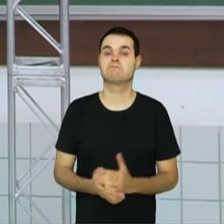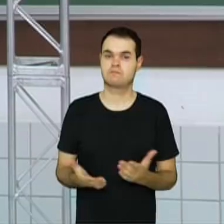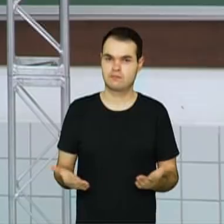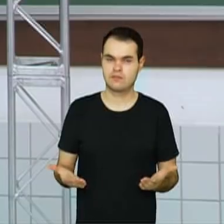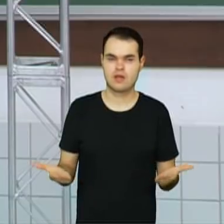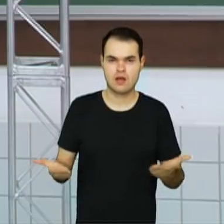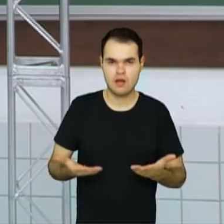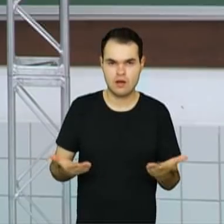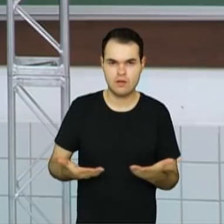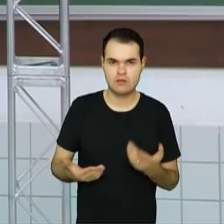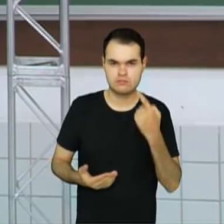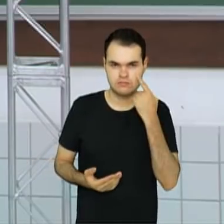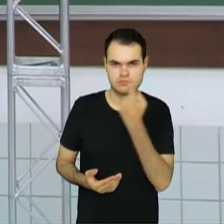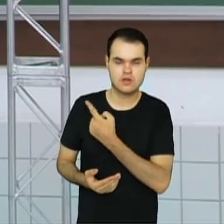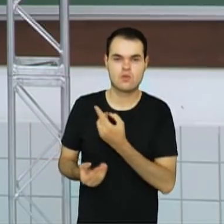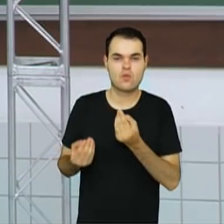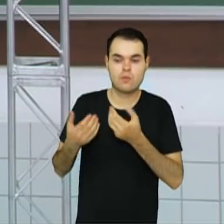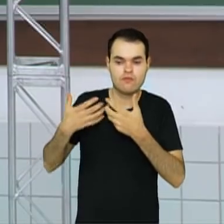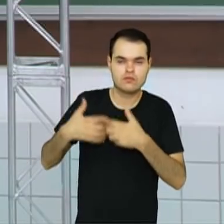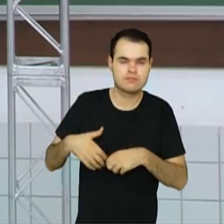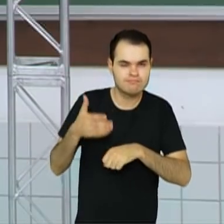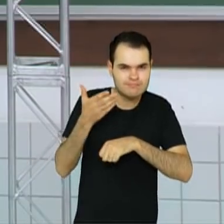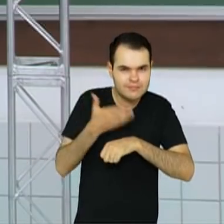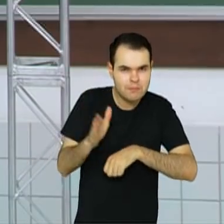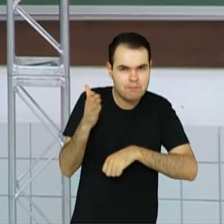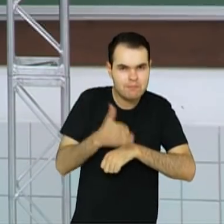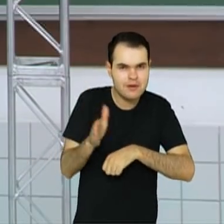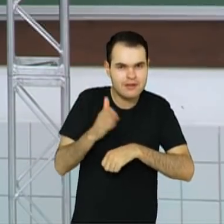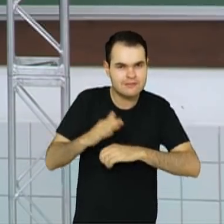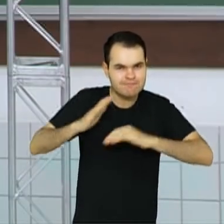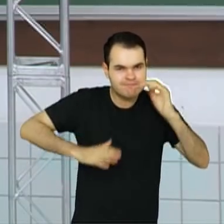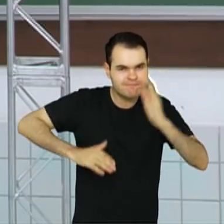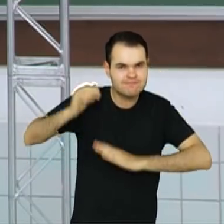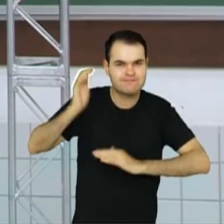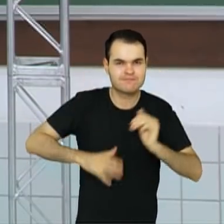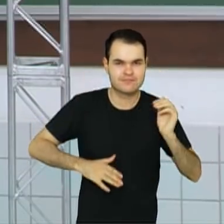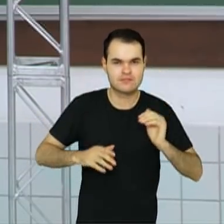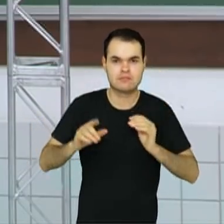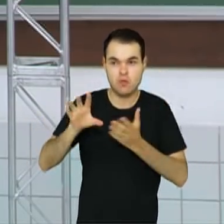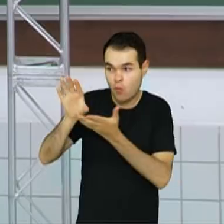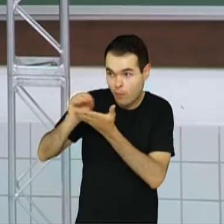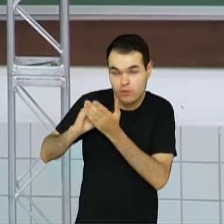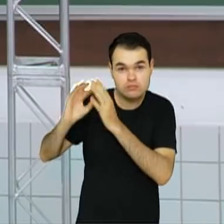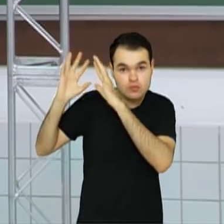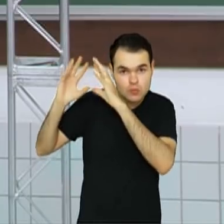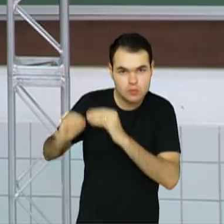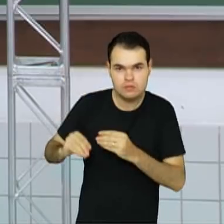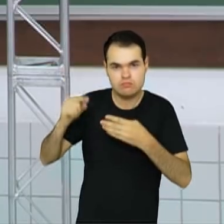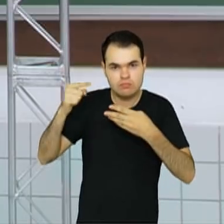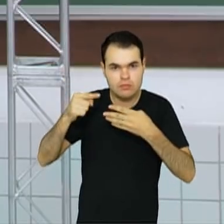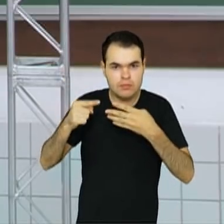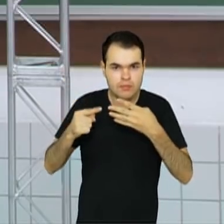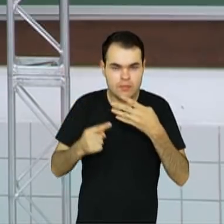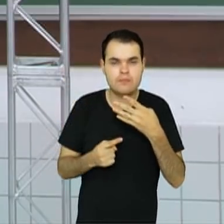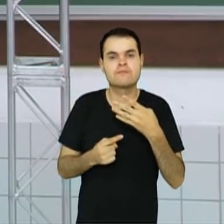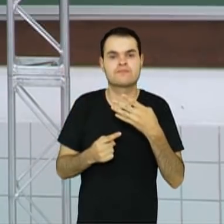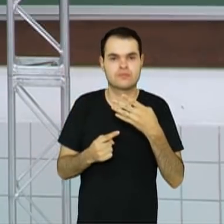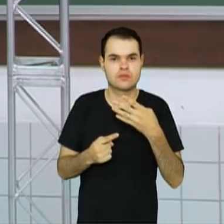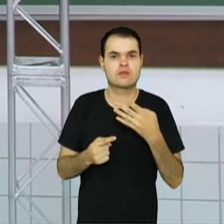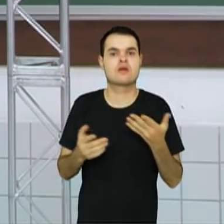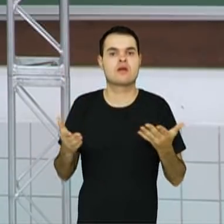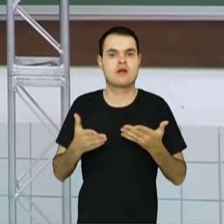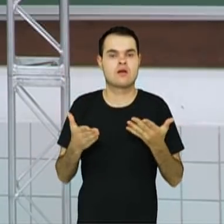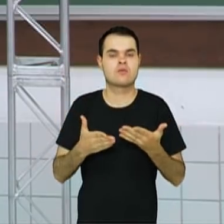Então, pessoal, agora nós vamos ver como é que isso funciona na prática. Agora que você já anotou aí todos os passos do método de substituição, nós vamos